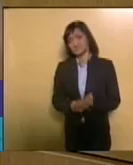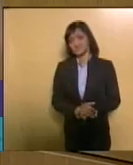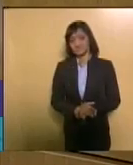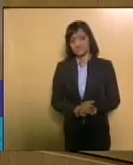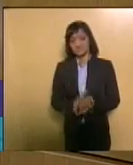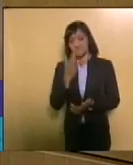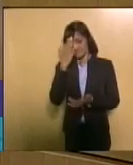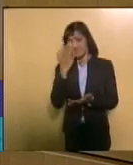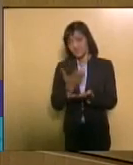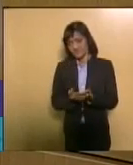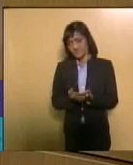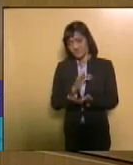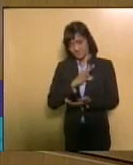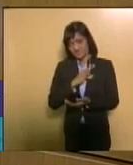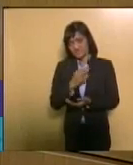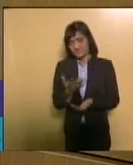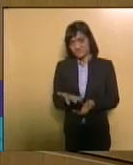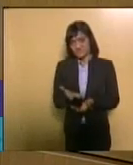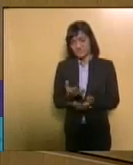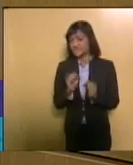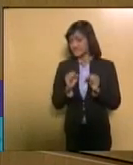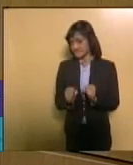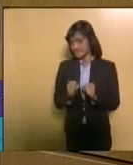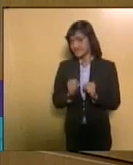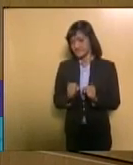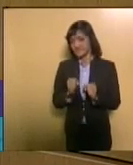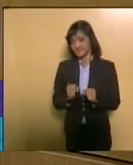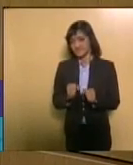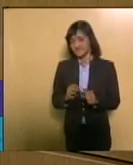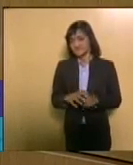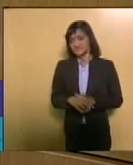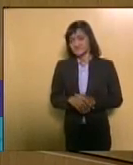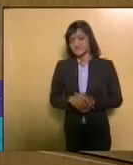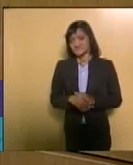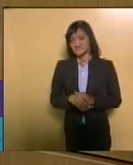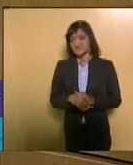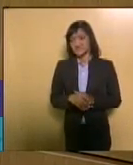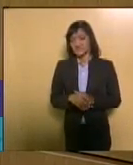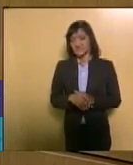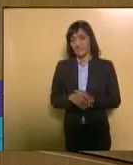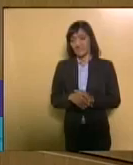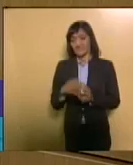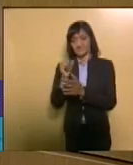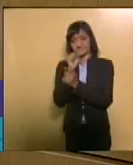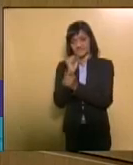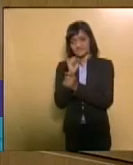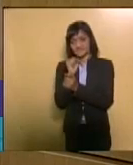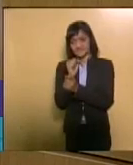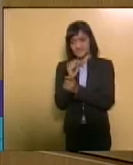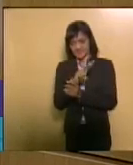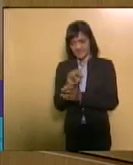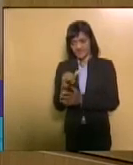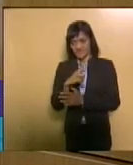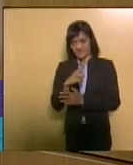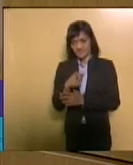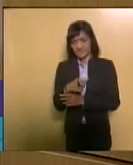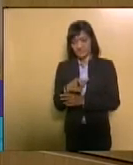confiar no estado ela vai ter que acreditar que é possível que o estado ofereça segurança para